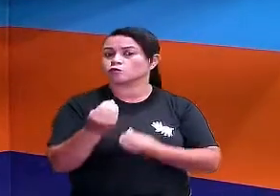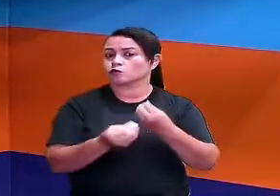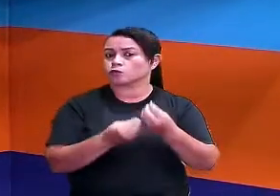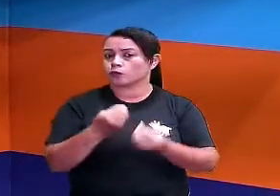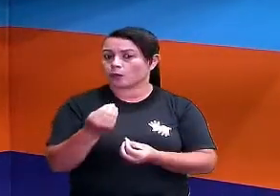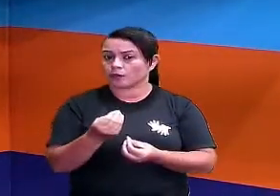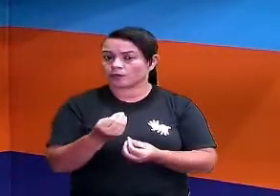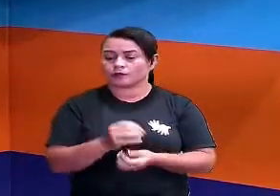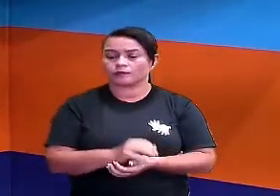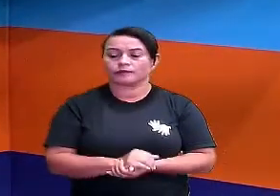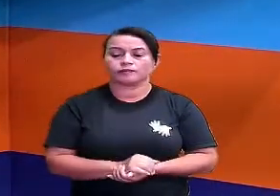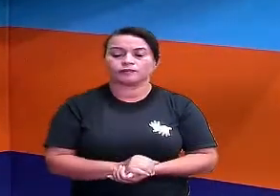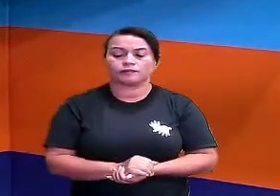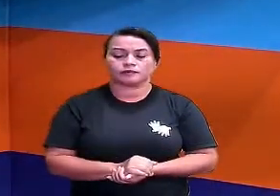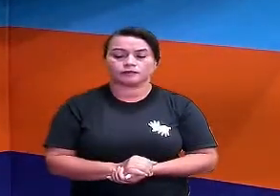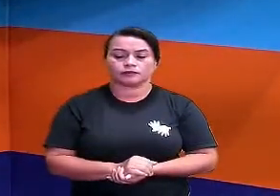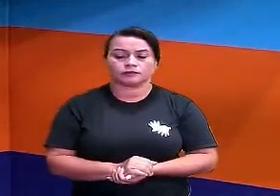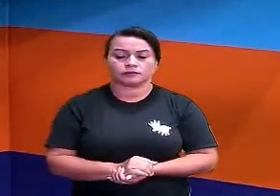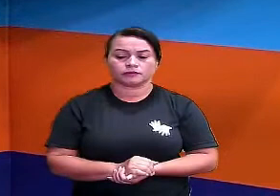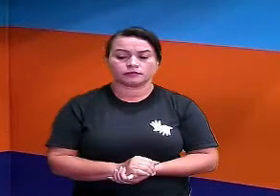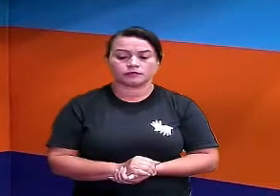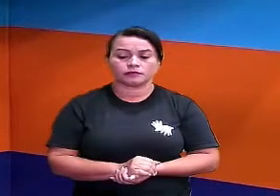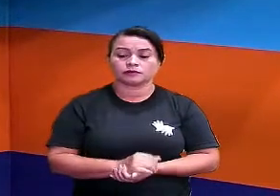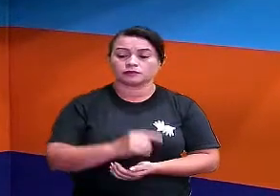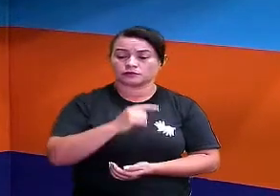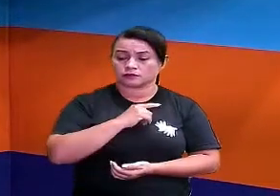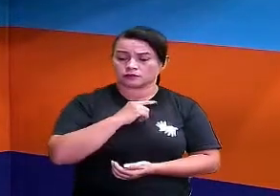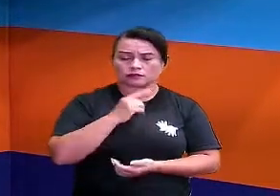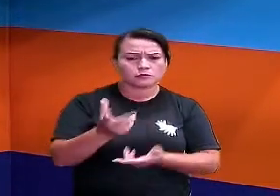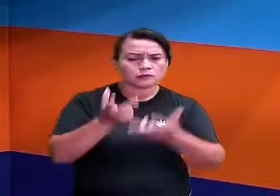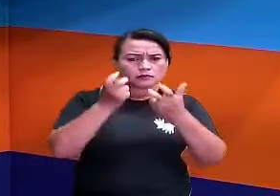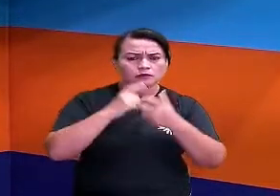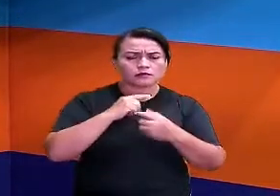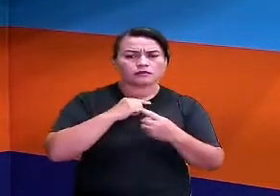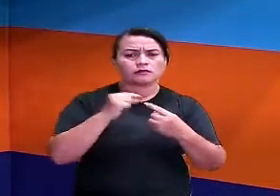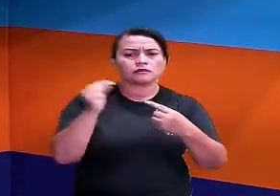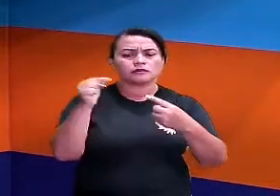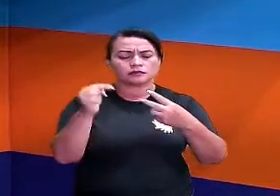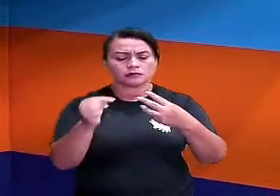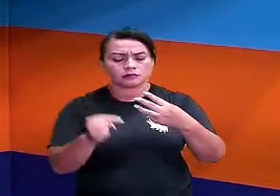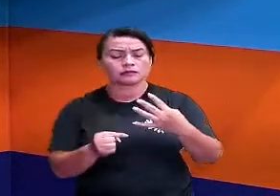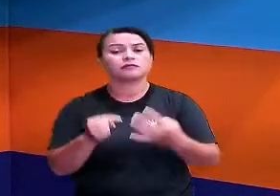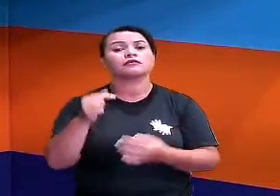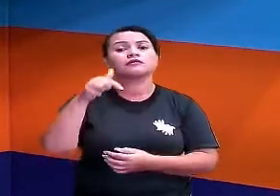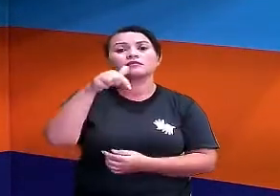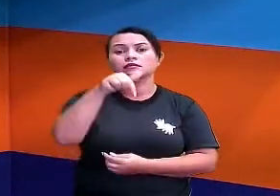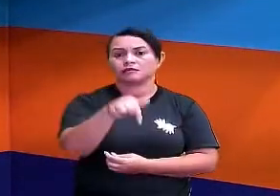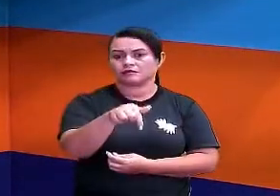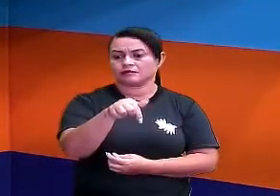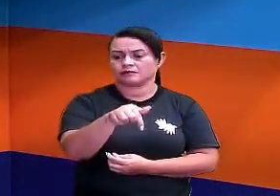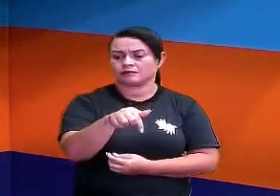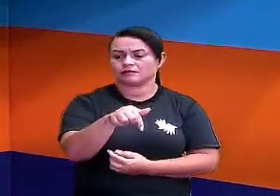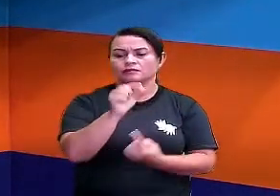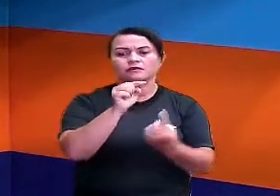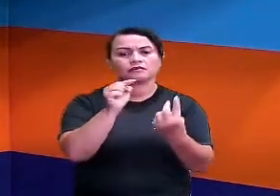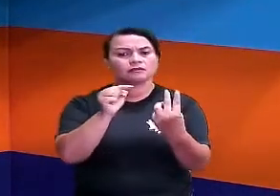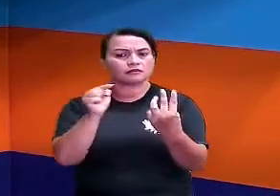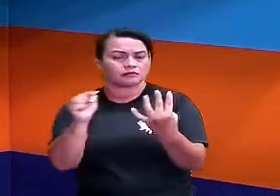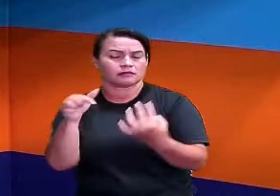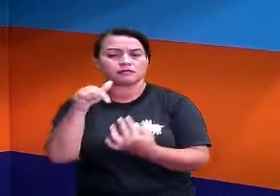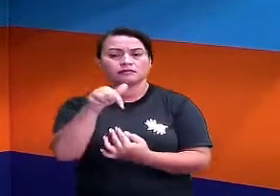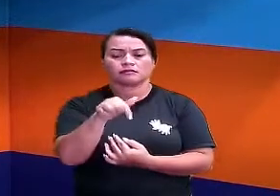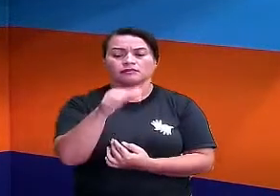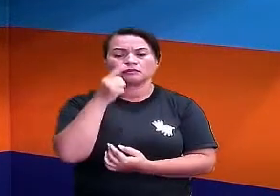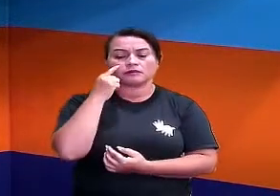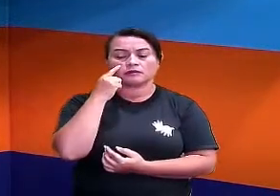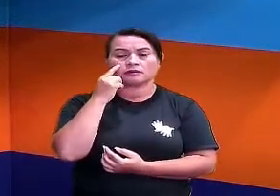vou fazer? Note que há 7 elementos no conjunto. Como há uma quantidade ímpar de elementos, a